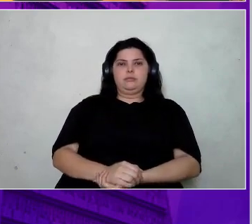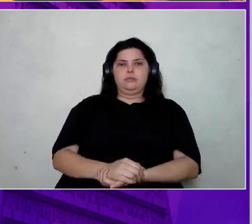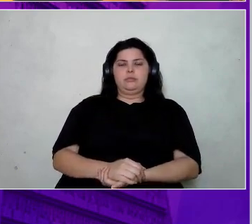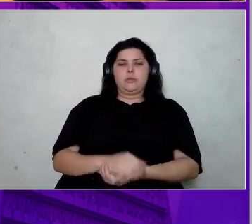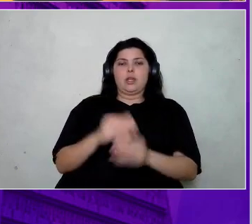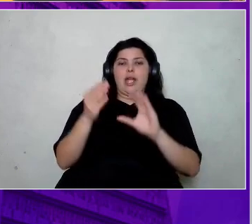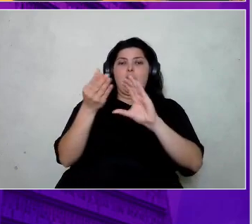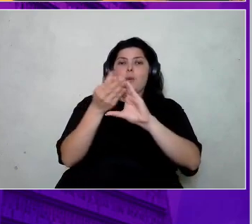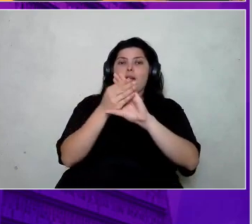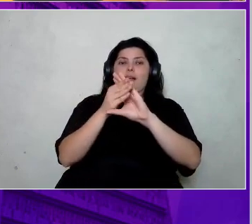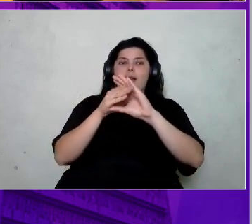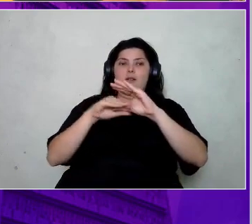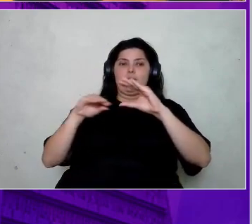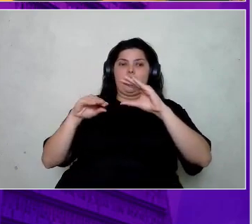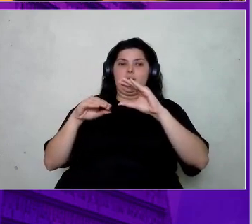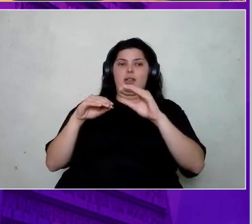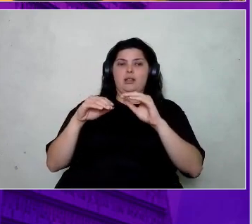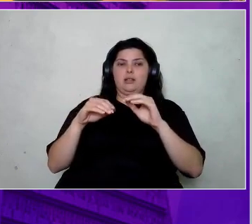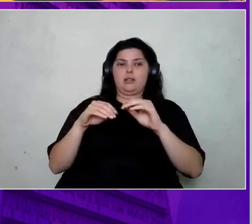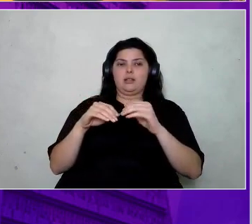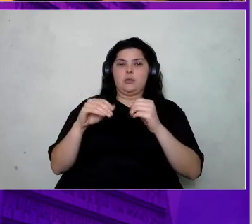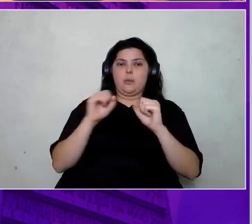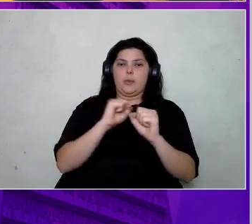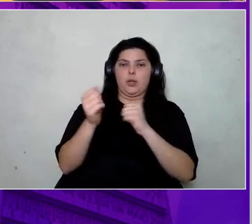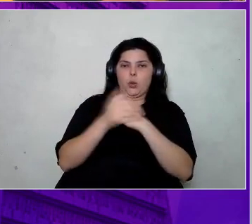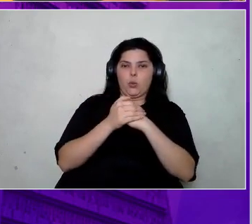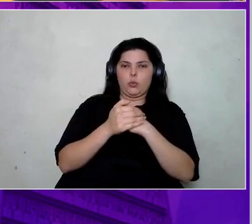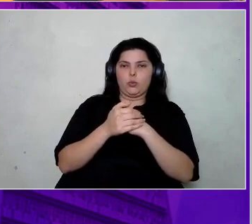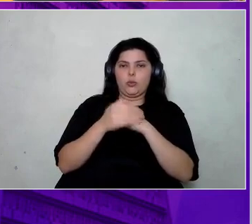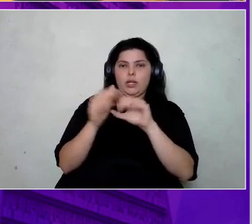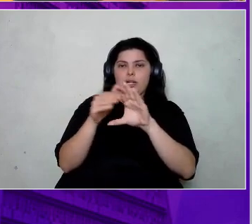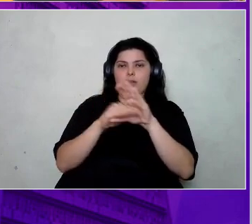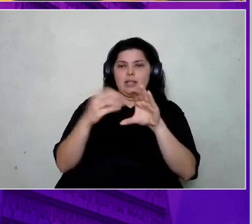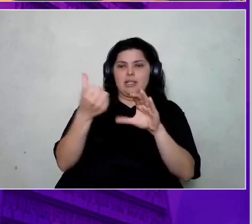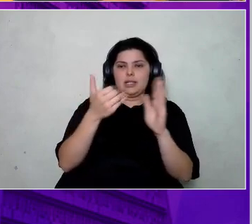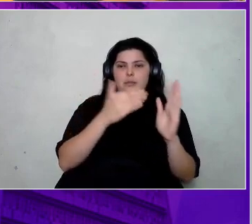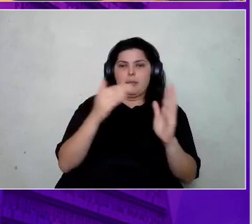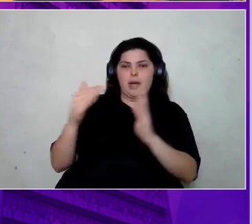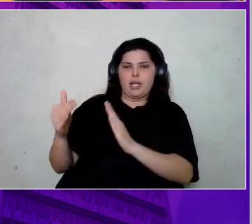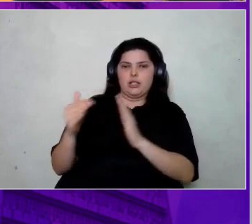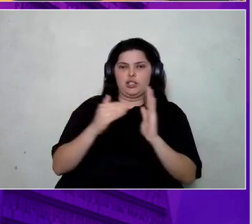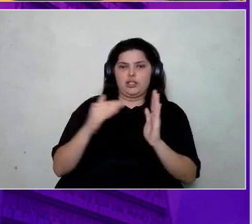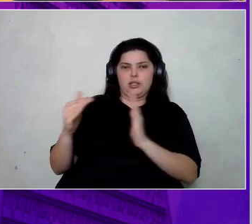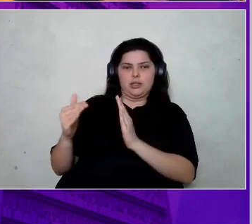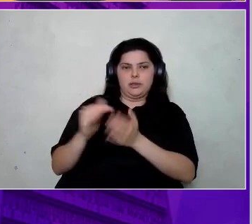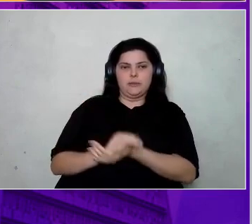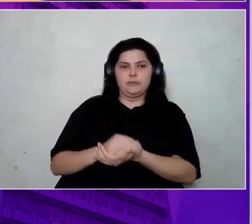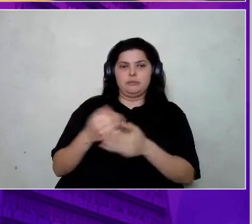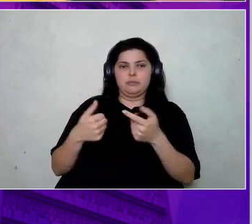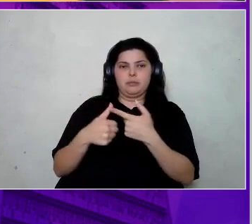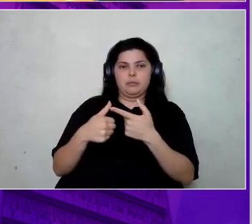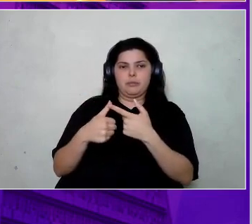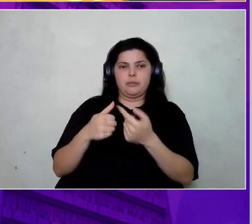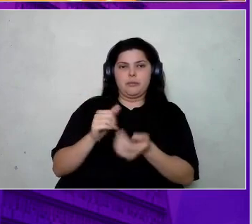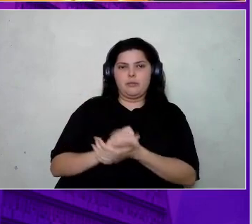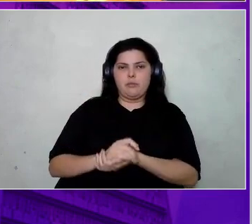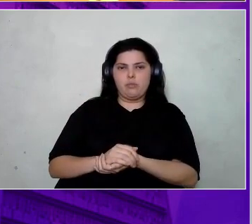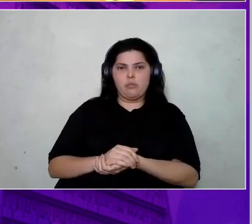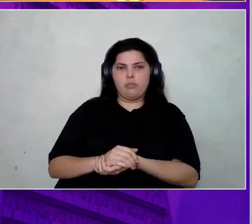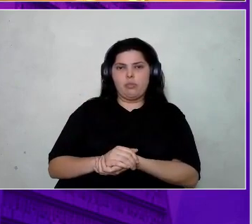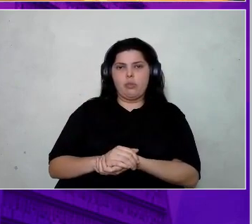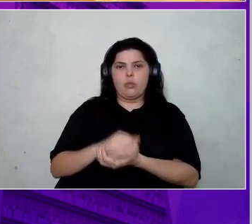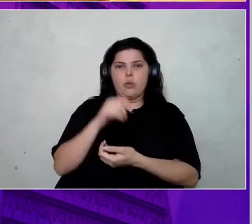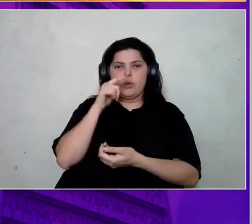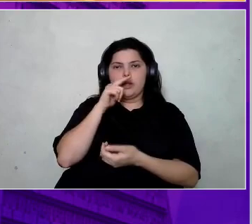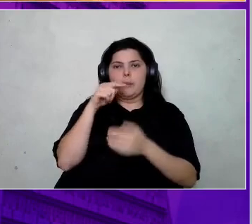o Canvas do Poder Oculto, ele tem 6 partes. Né? A gente tem a primeira parte aqui, que é onde a gente vai extrair dessas perguntas.